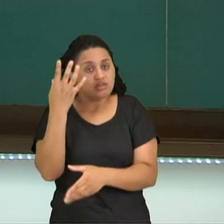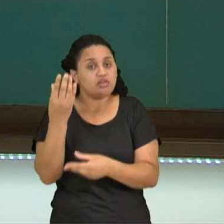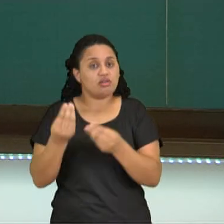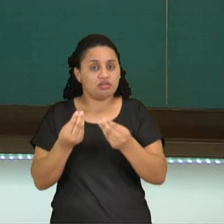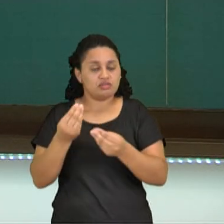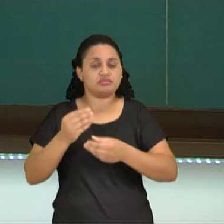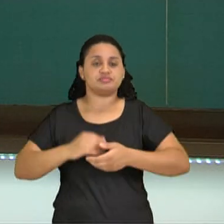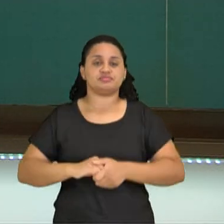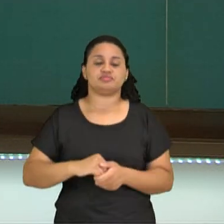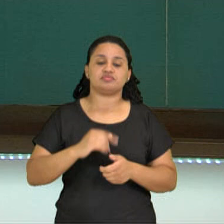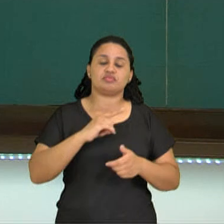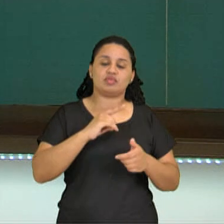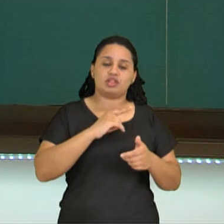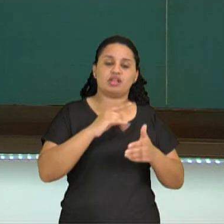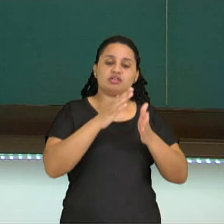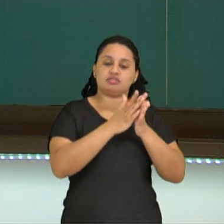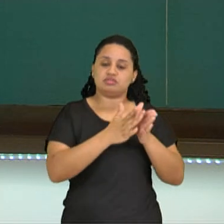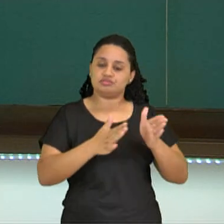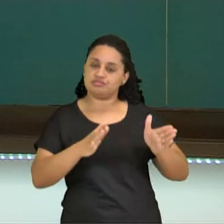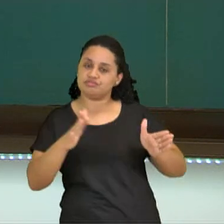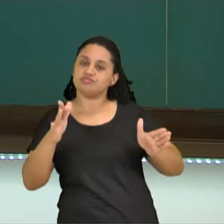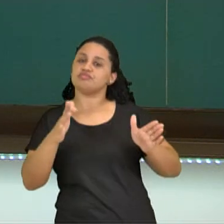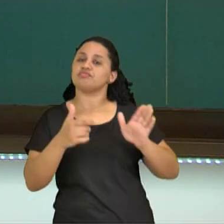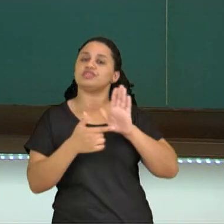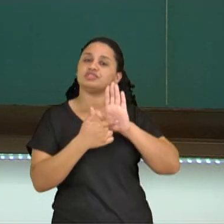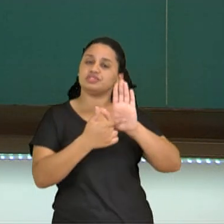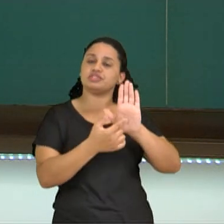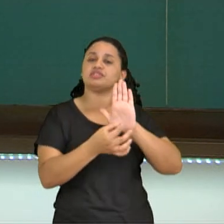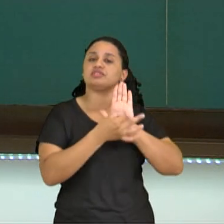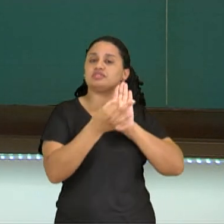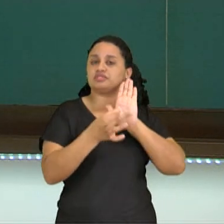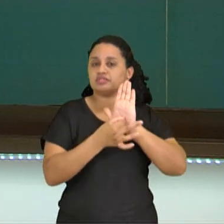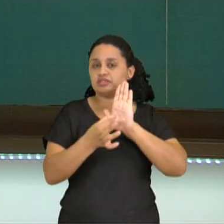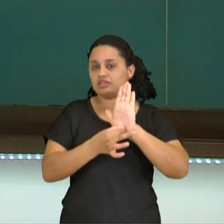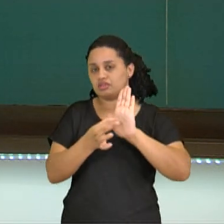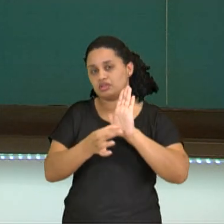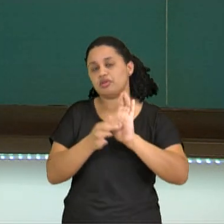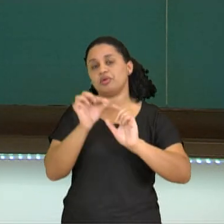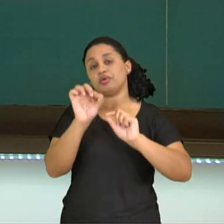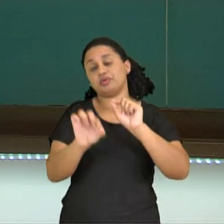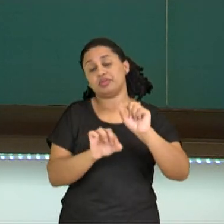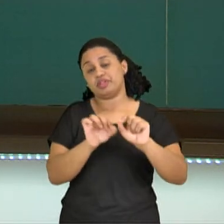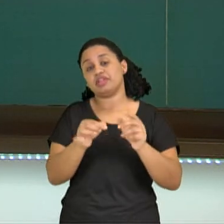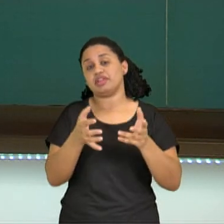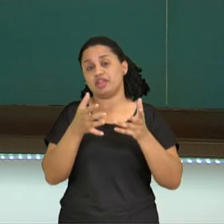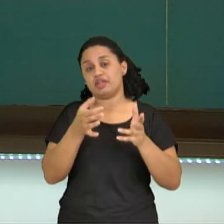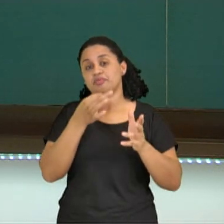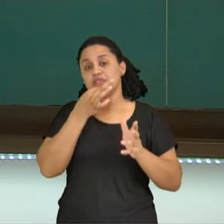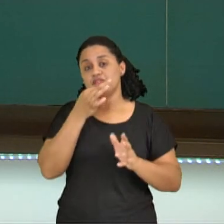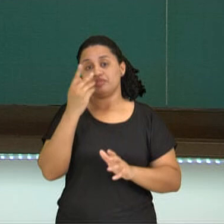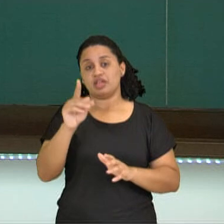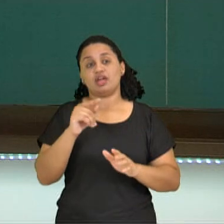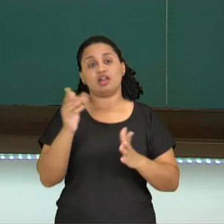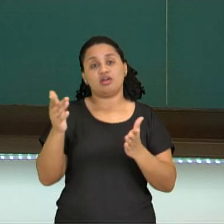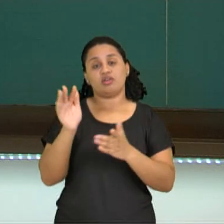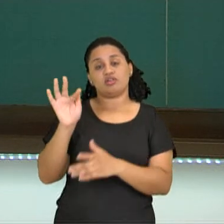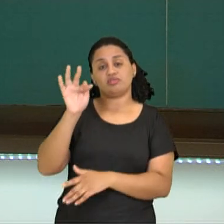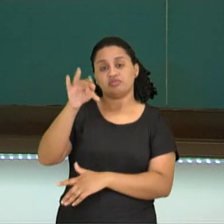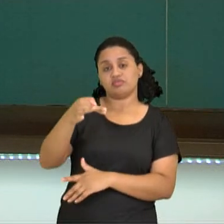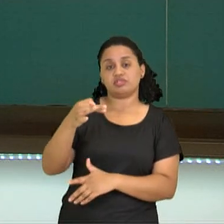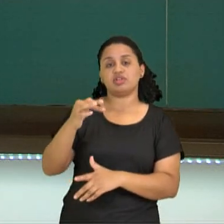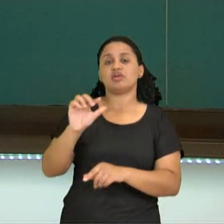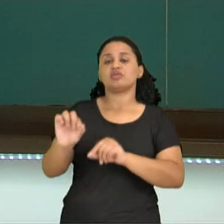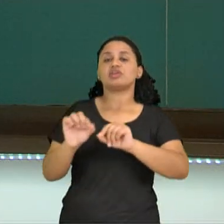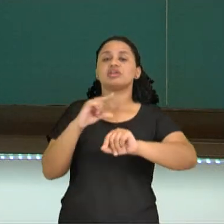Temos o desenvolvimento, onde tem a exposição dos argumentos, porque ela tem aquela opinião, e o final aqui, como vocês